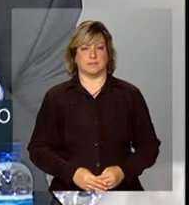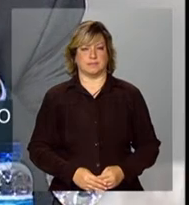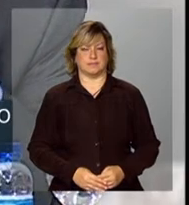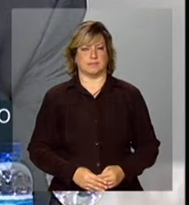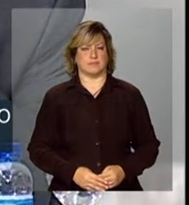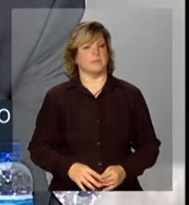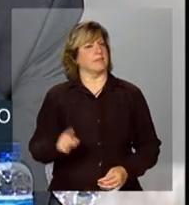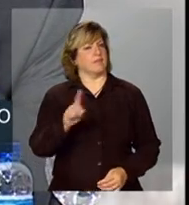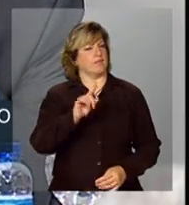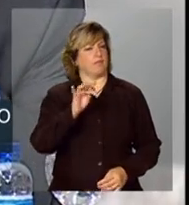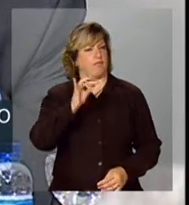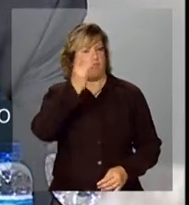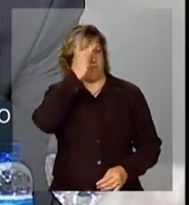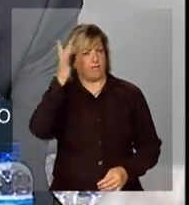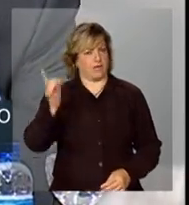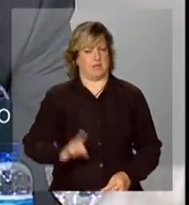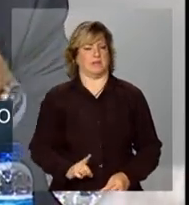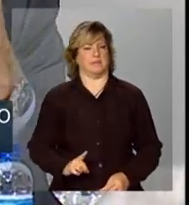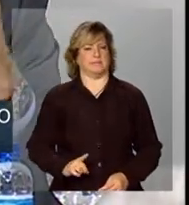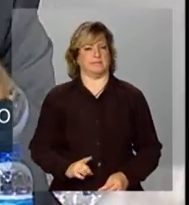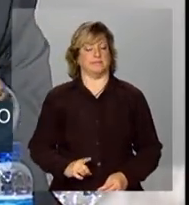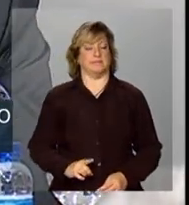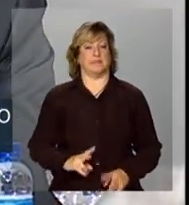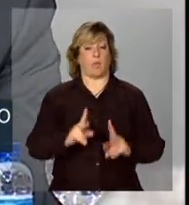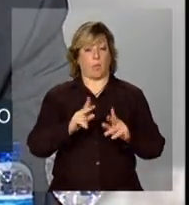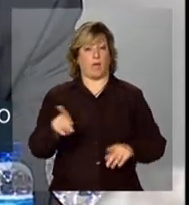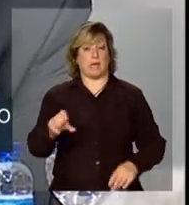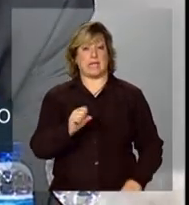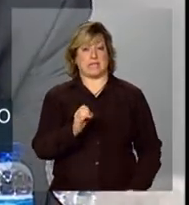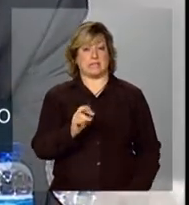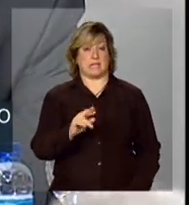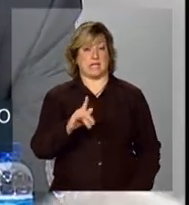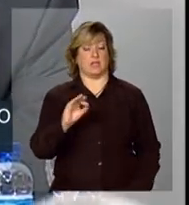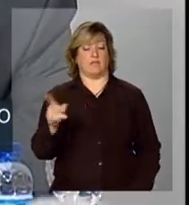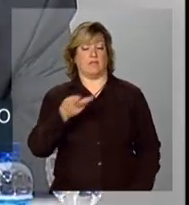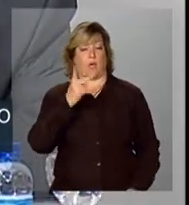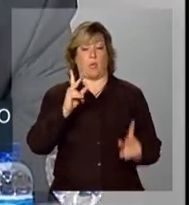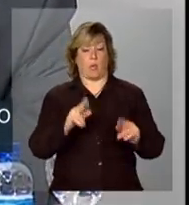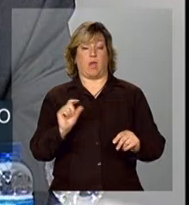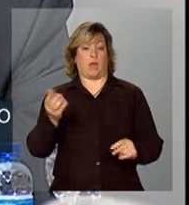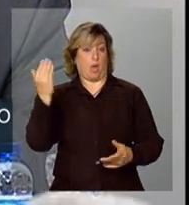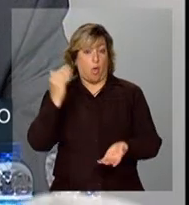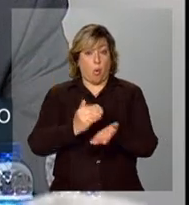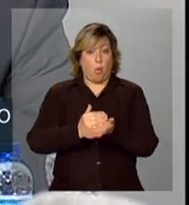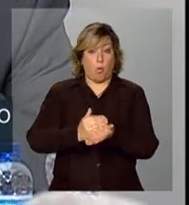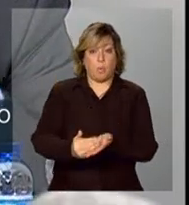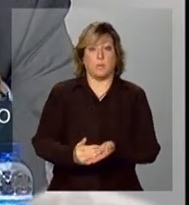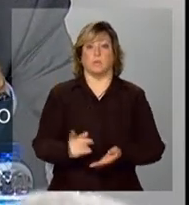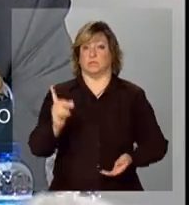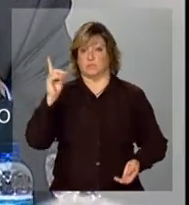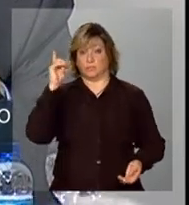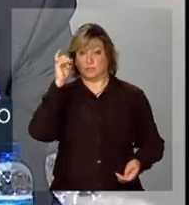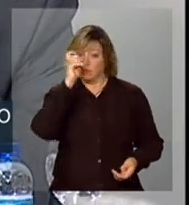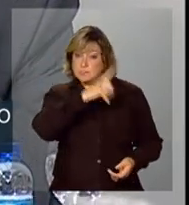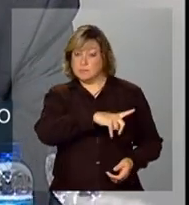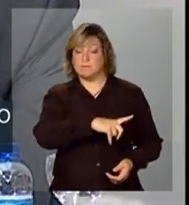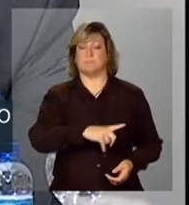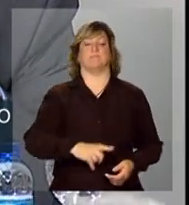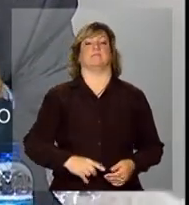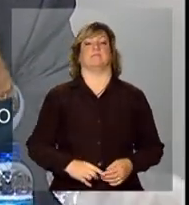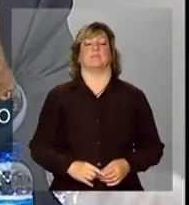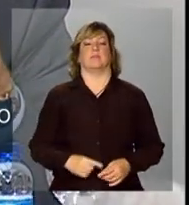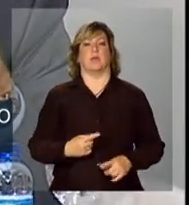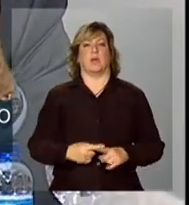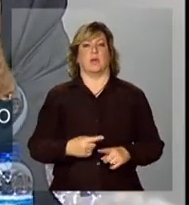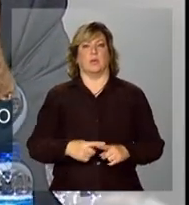Não foi nada fácil, foi realmente como o Sérgio colocou no início, o disparo inicial foi realmente